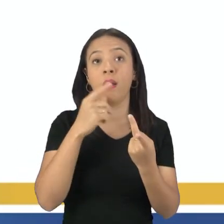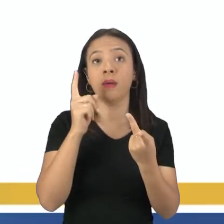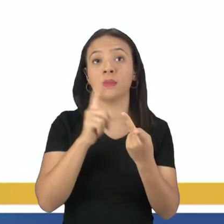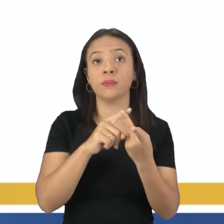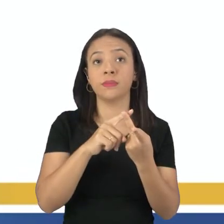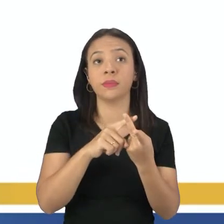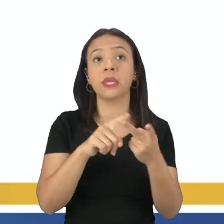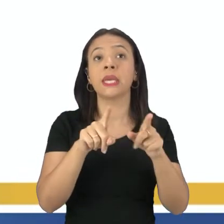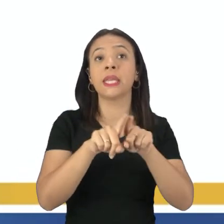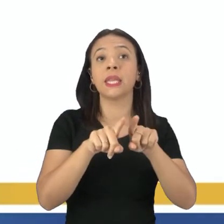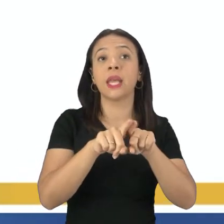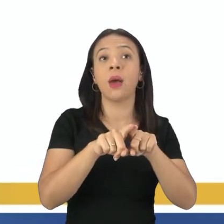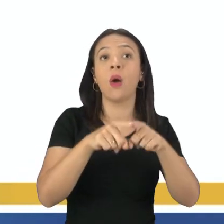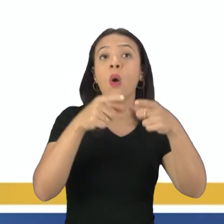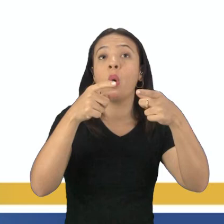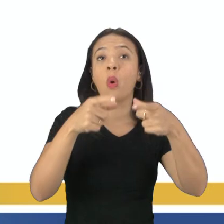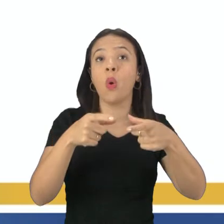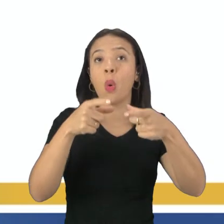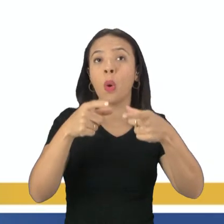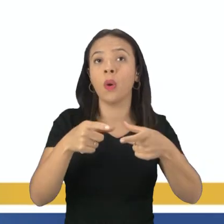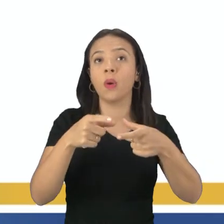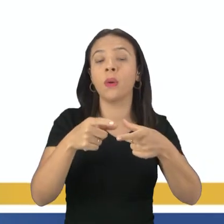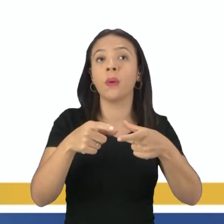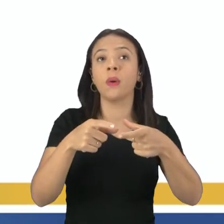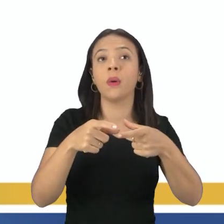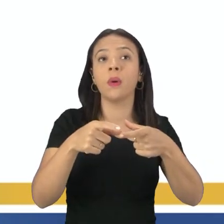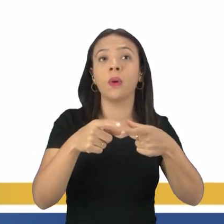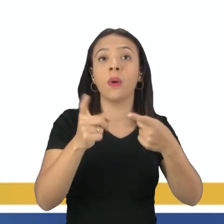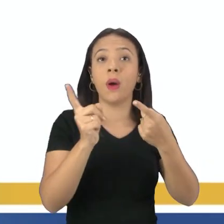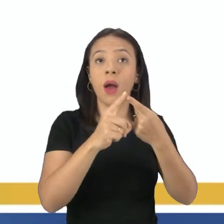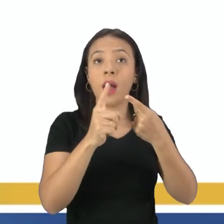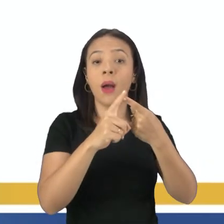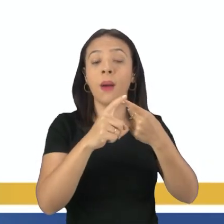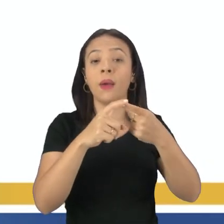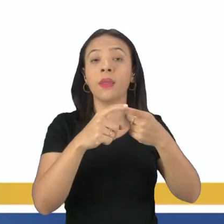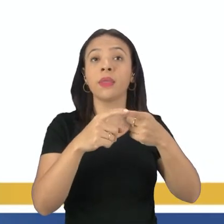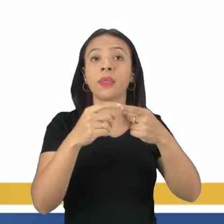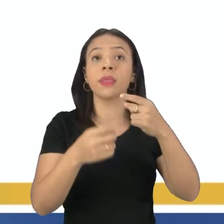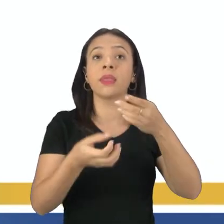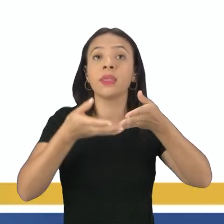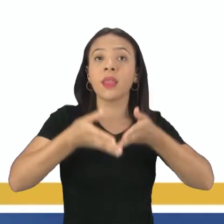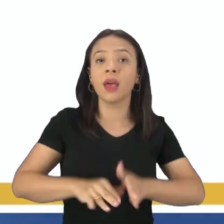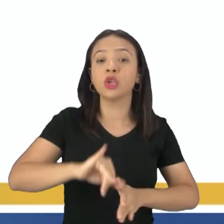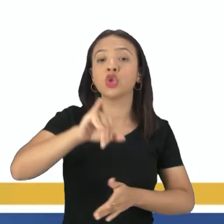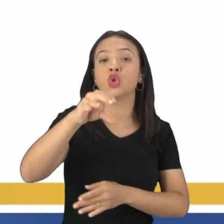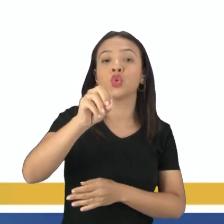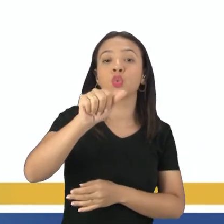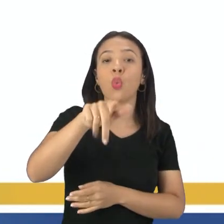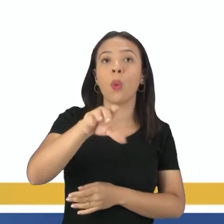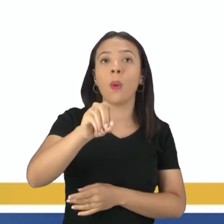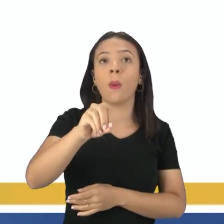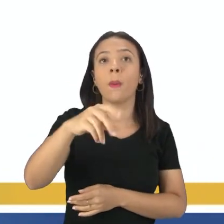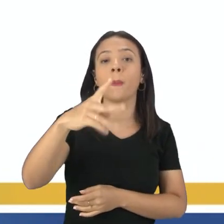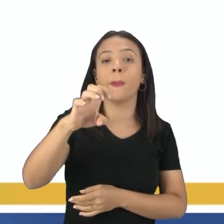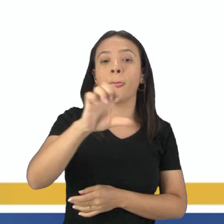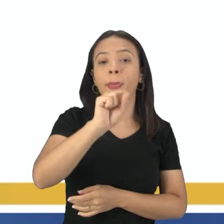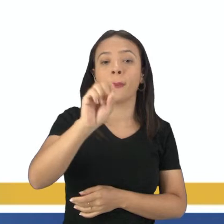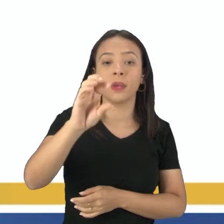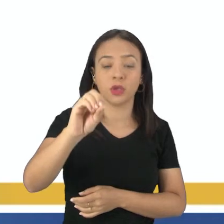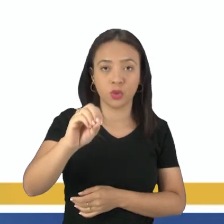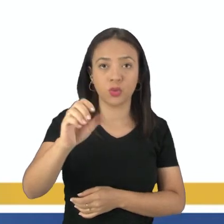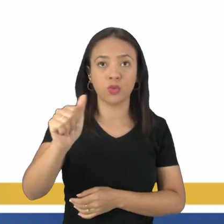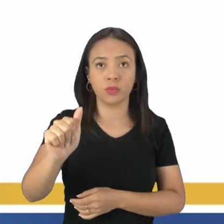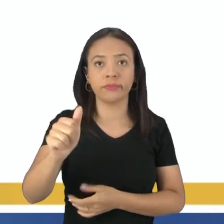Pessoa, Paraíba. Herbert é de João Pessoa, Paraíba. He is the lead singer. Ele é o